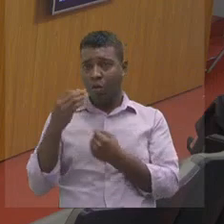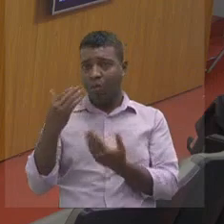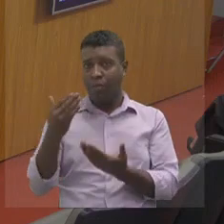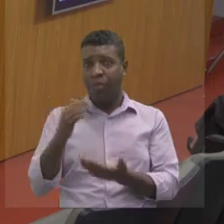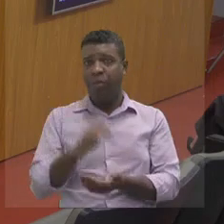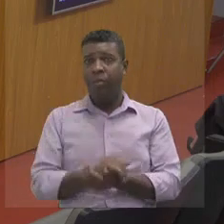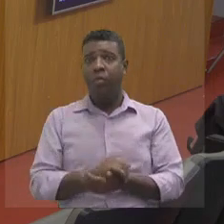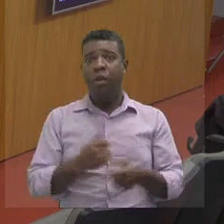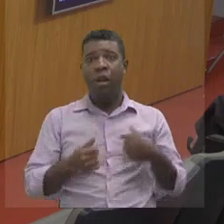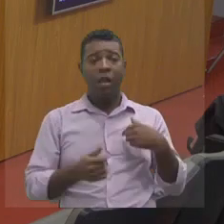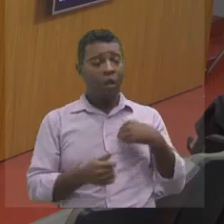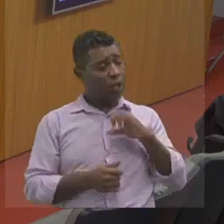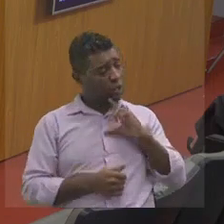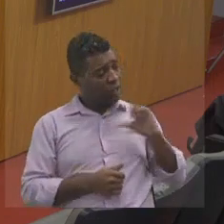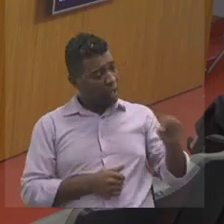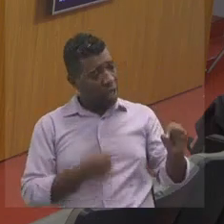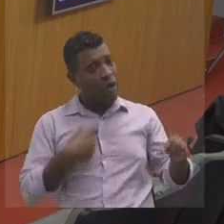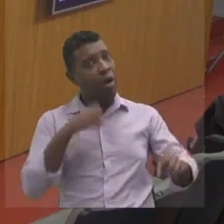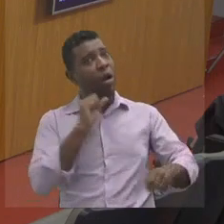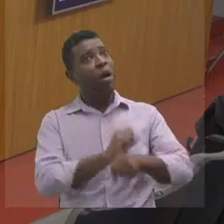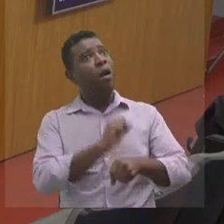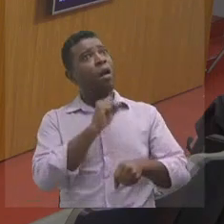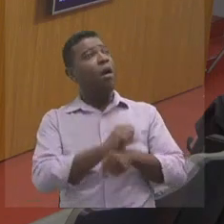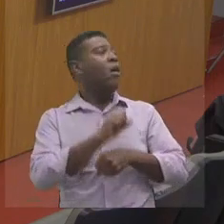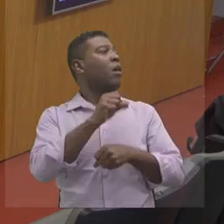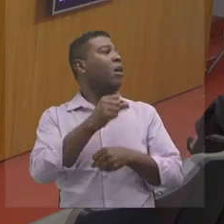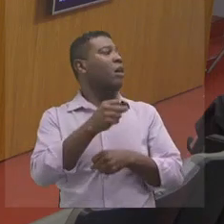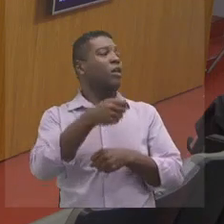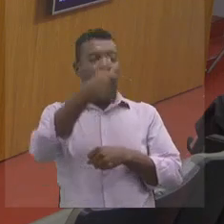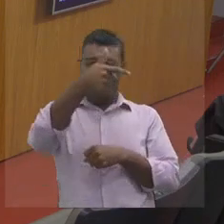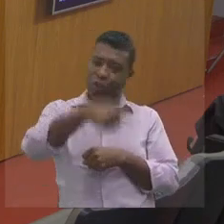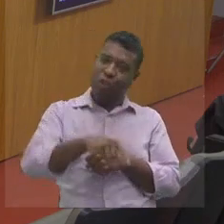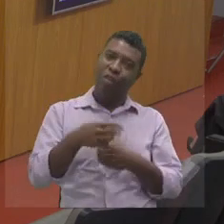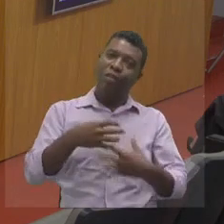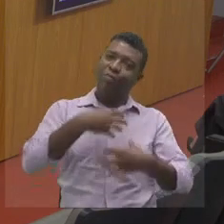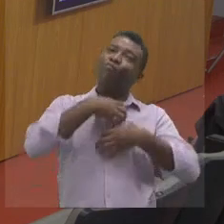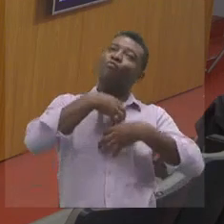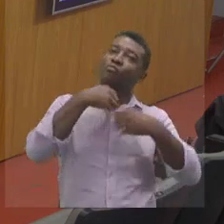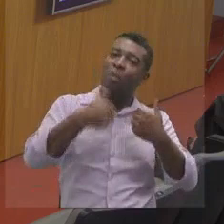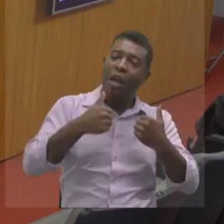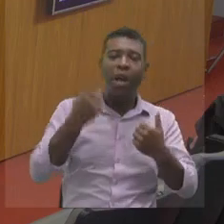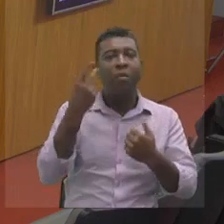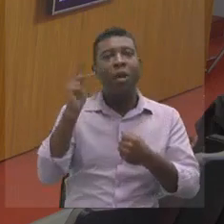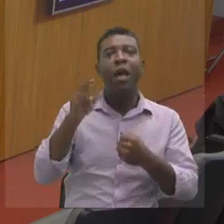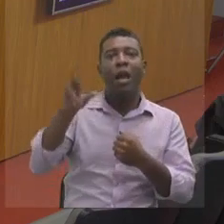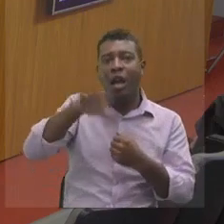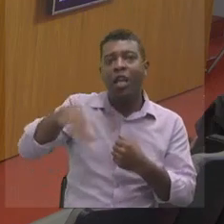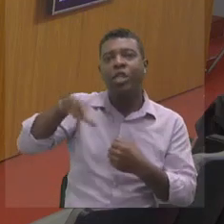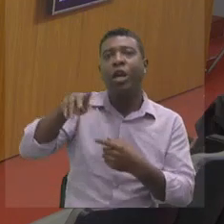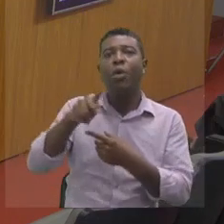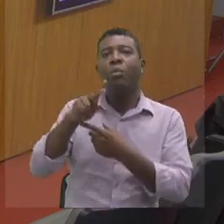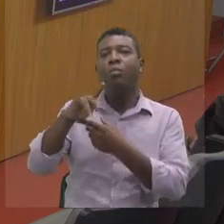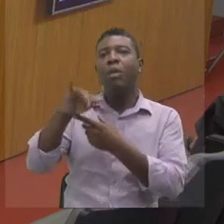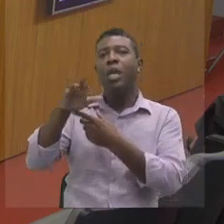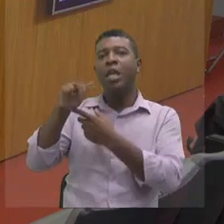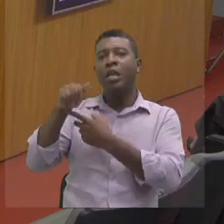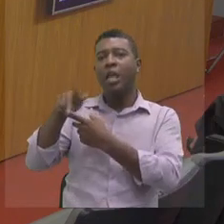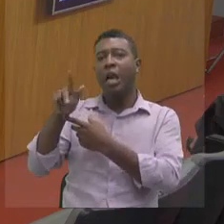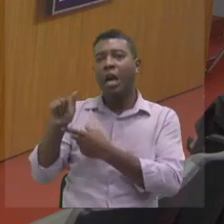daqui com a esperança então Renovada para toda a região ali de Piranga Porto Firme e